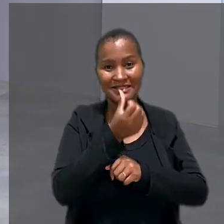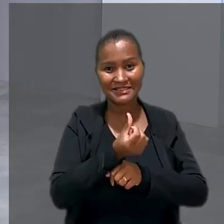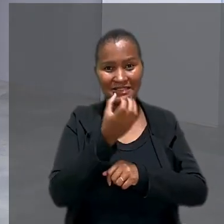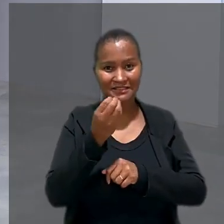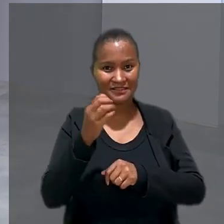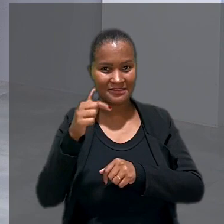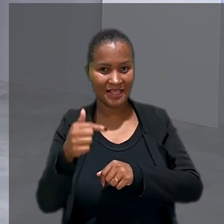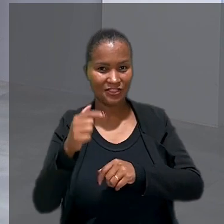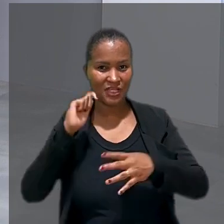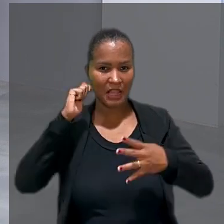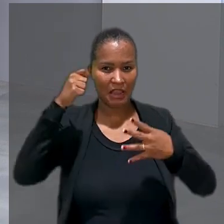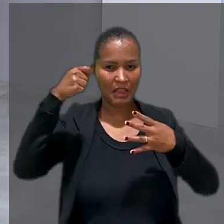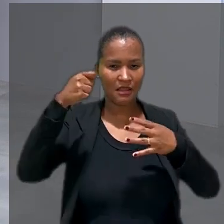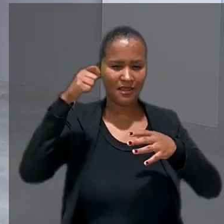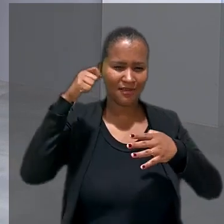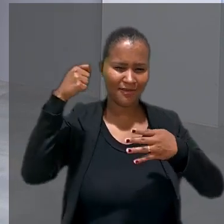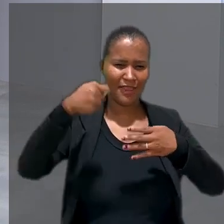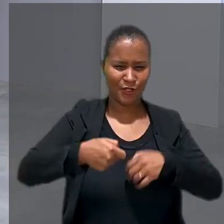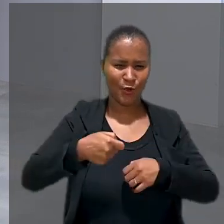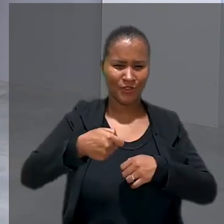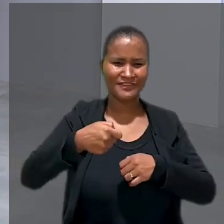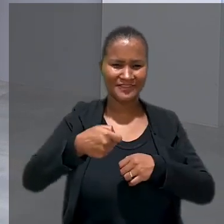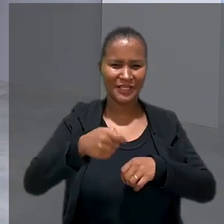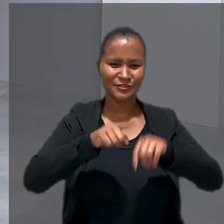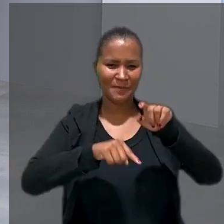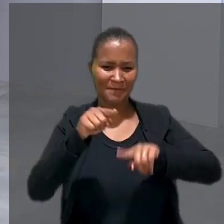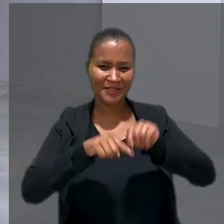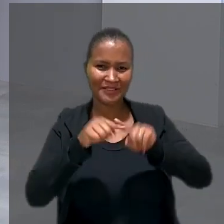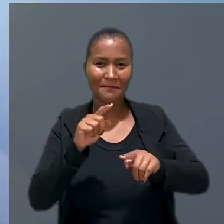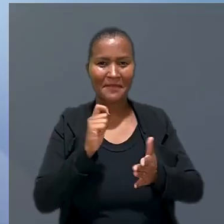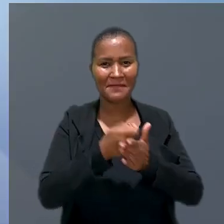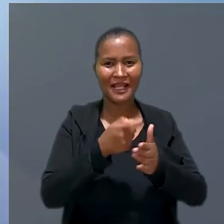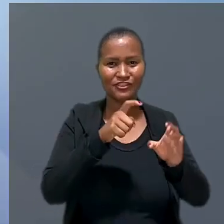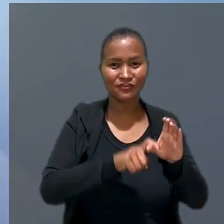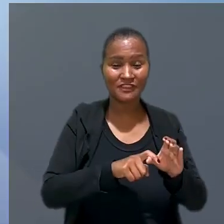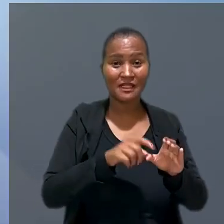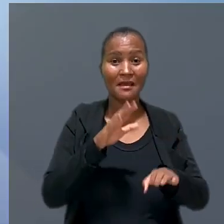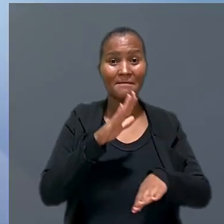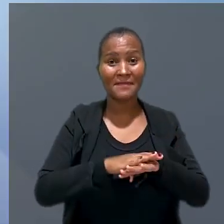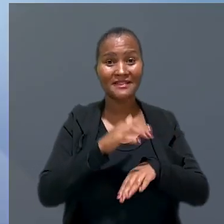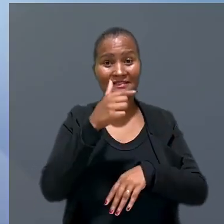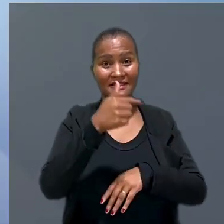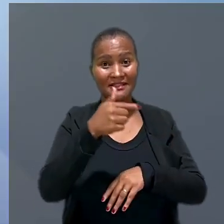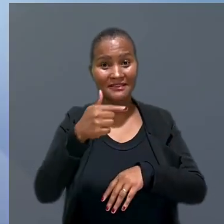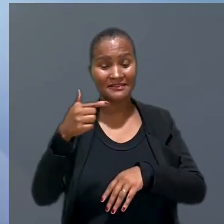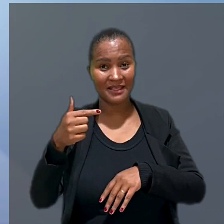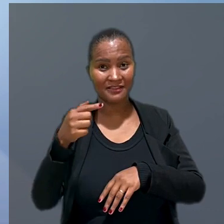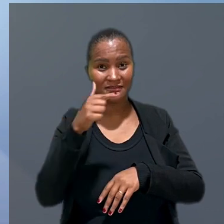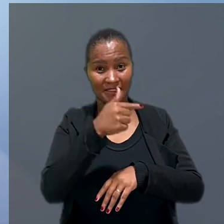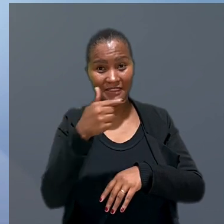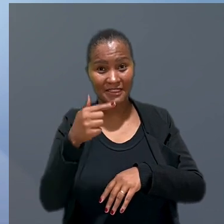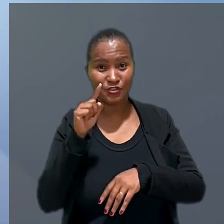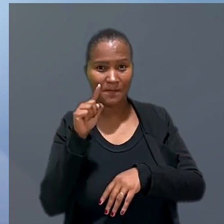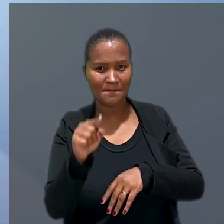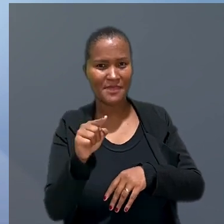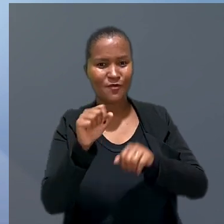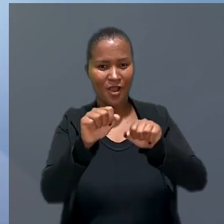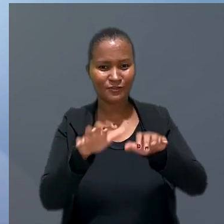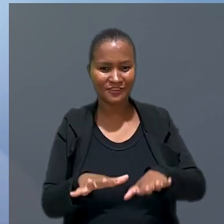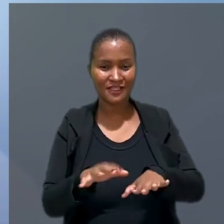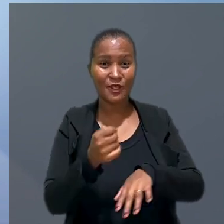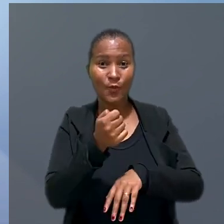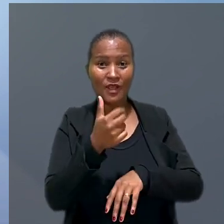realizados 607 leilões de bens para quitação de dívidas, mais de 77 mil audiências e